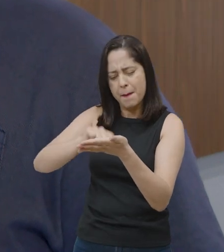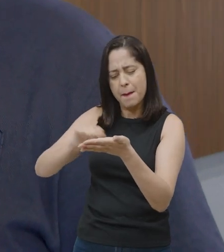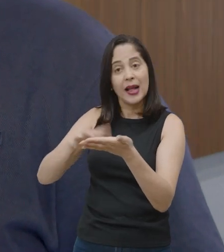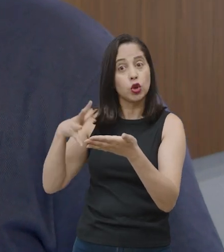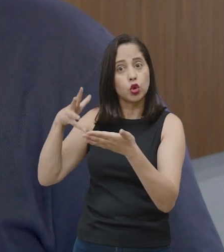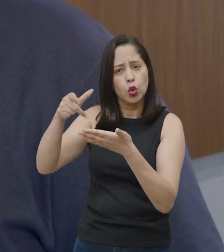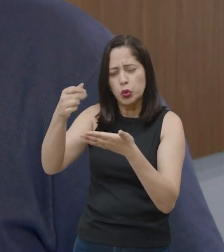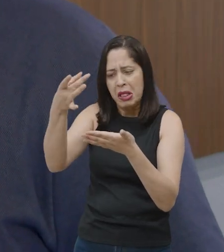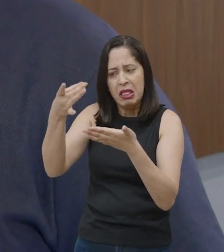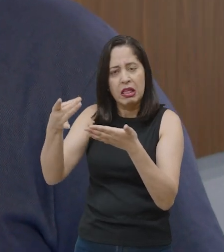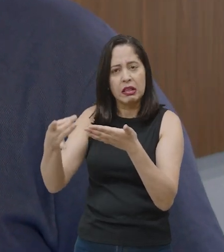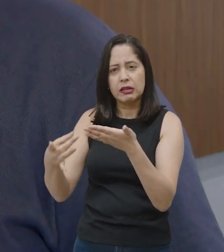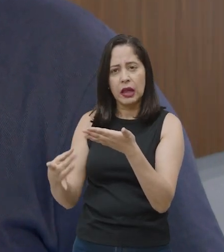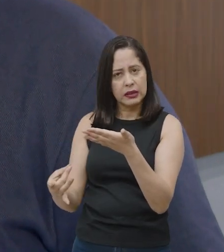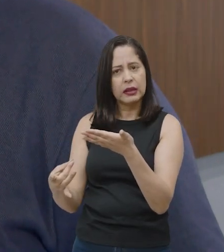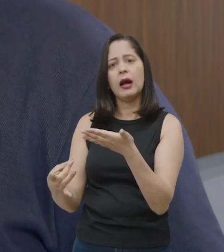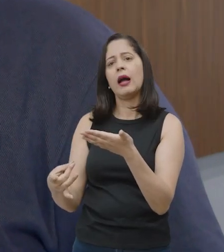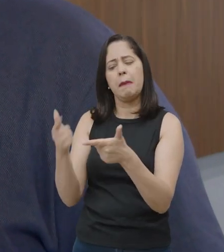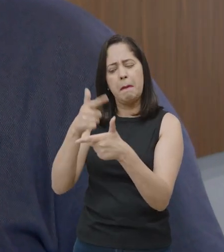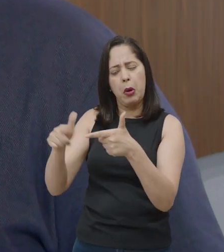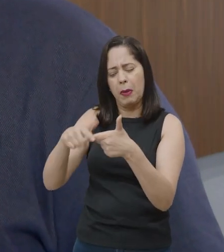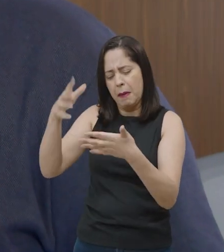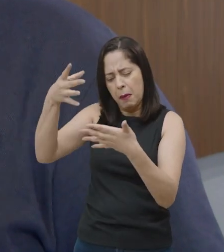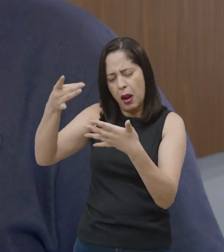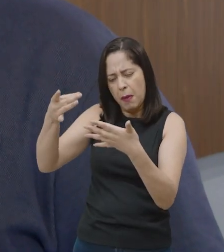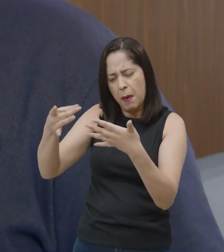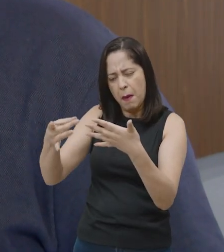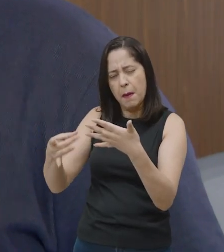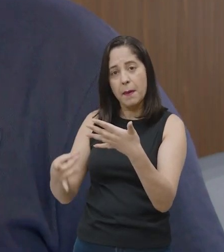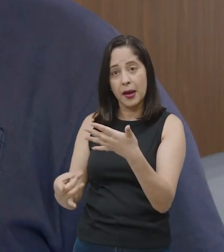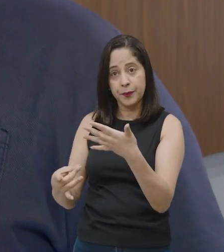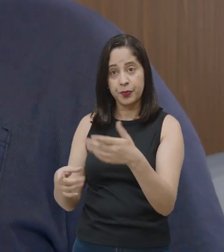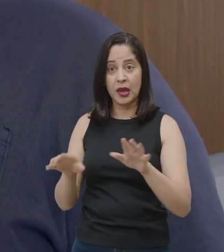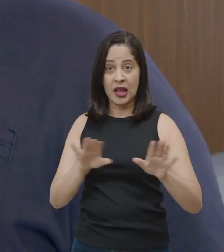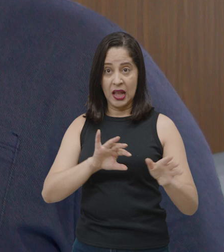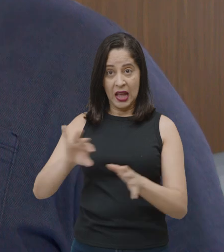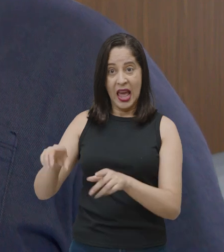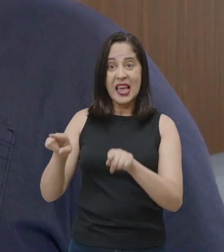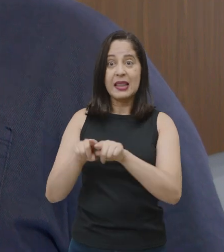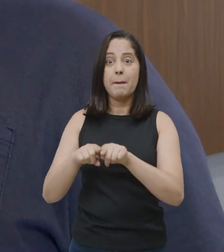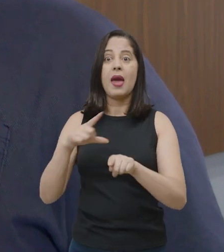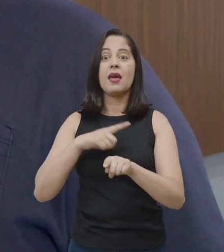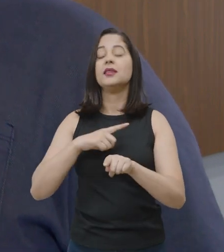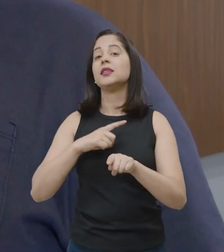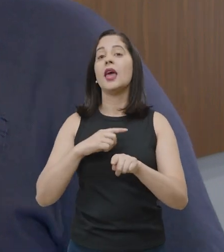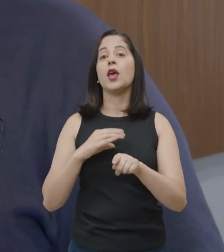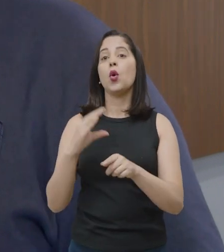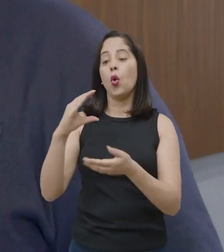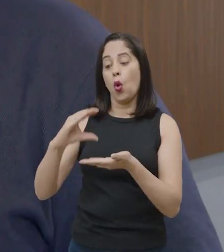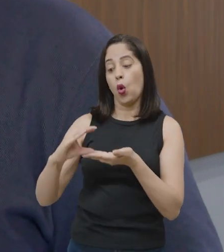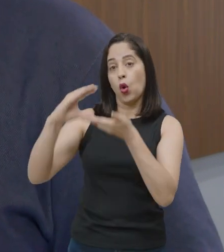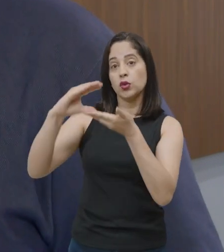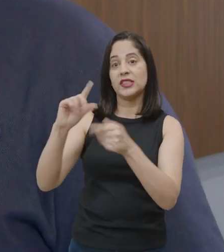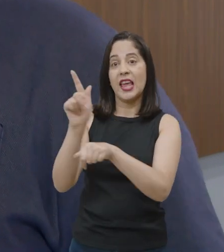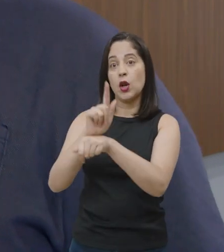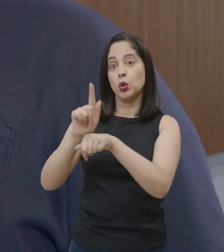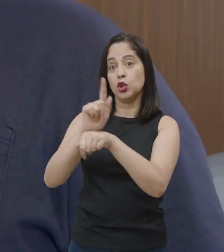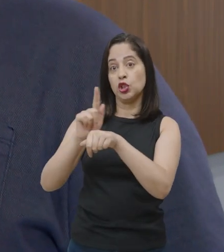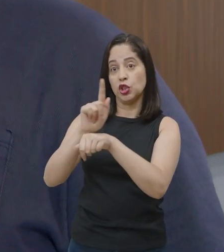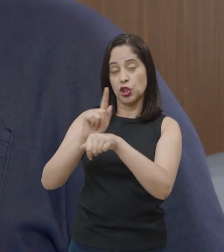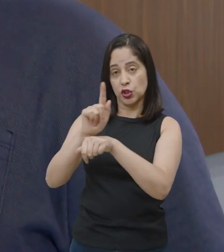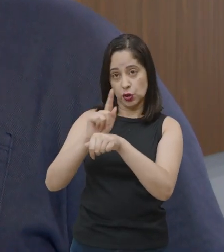ele pode estar levando todas as problemáticas da saúde, e também tem o Conselho Gestor de Unidade, que é